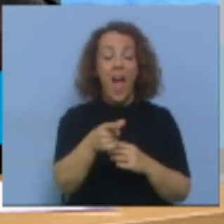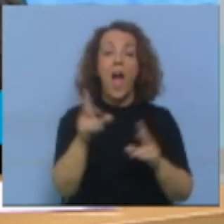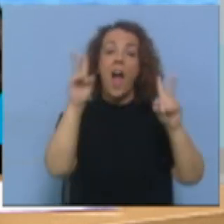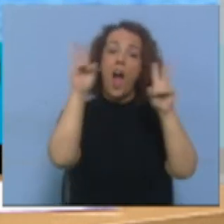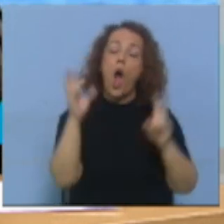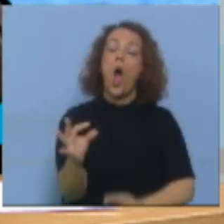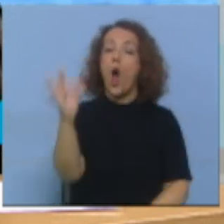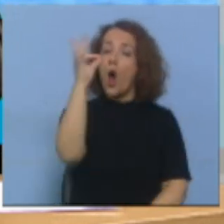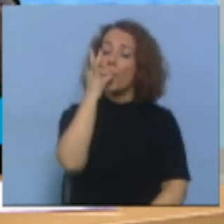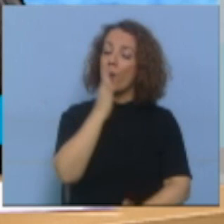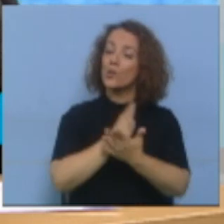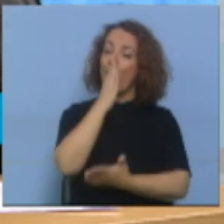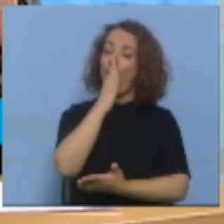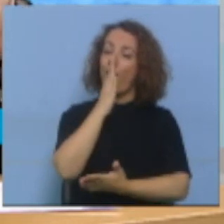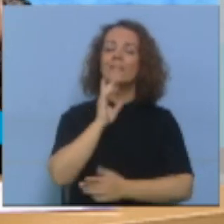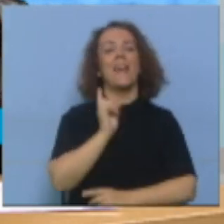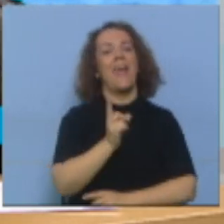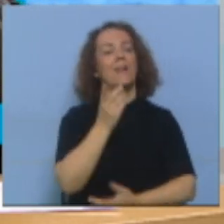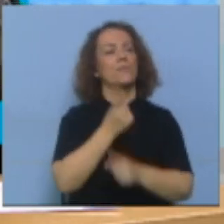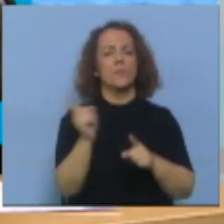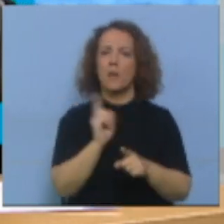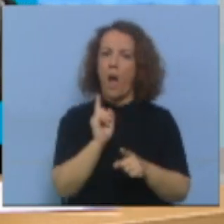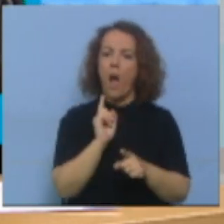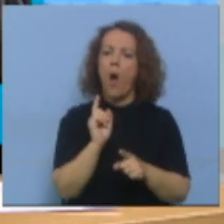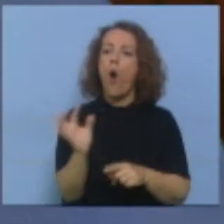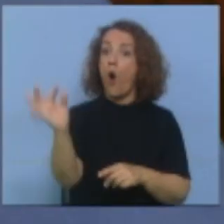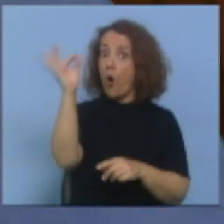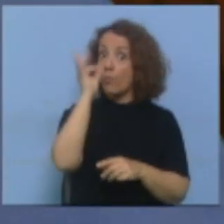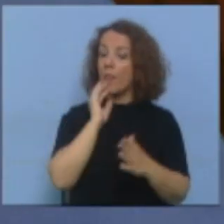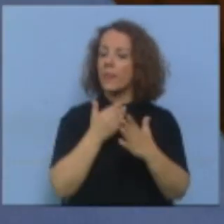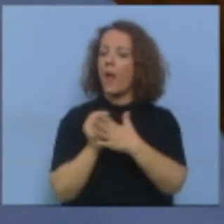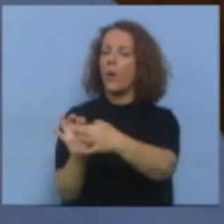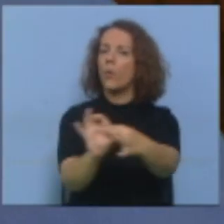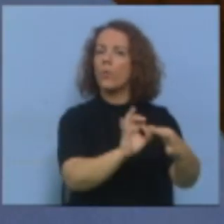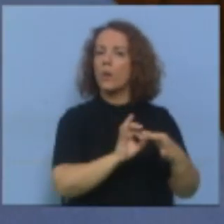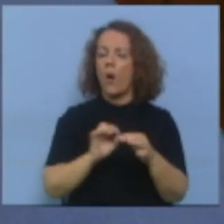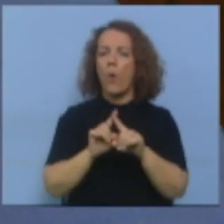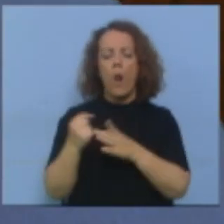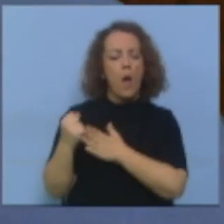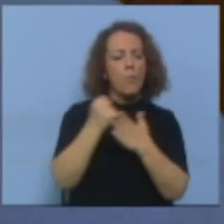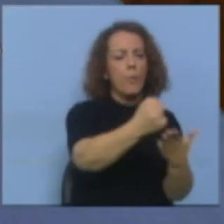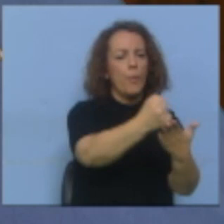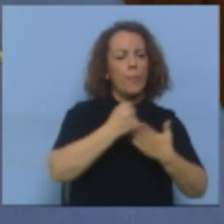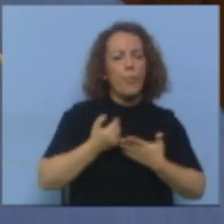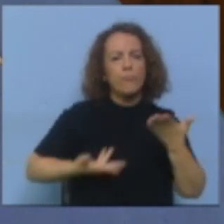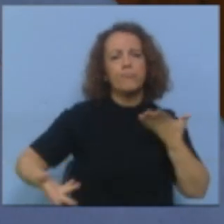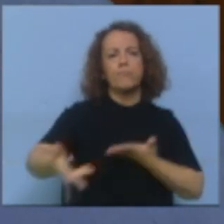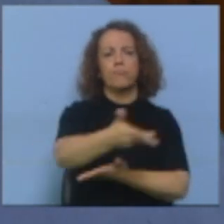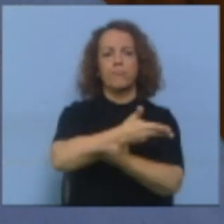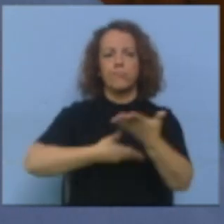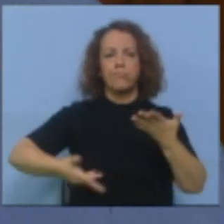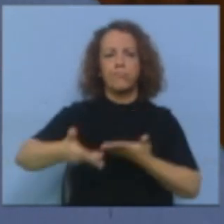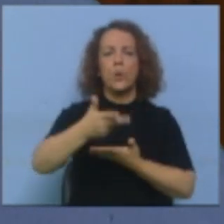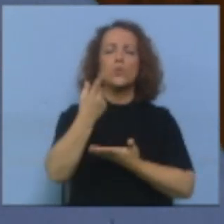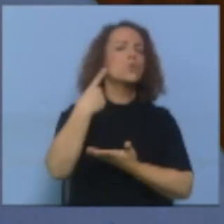comunhão, é a comunhão mesmo, percebermos o que é que se passa proximidade entre as pessoas. Esta história de ser o suporte uns para os outros, não o suporte, agora tenho que te suportar,